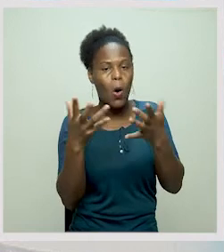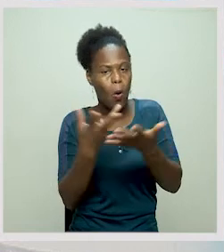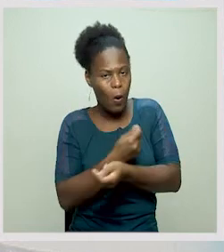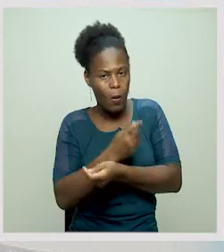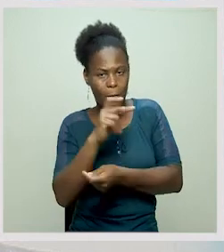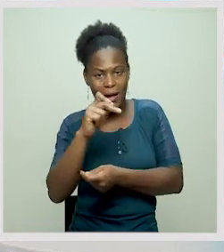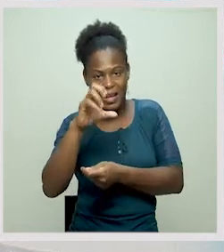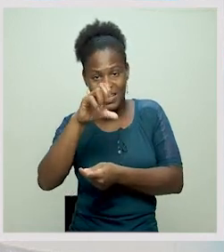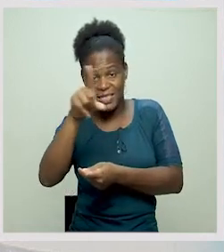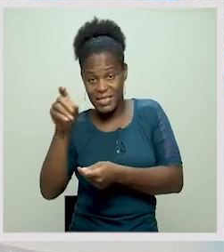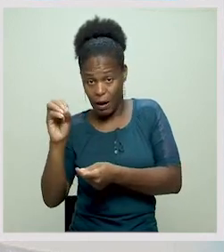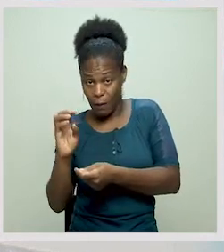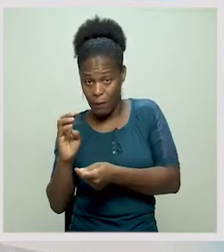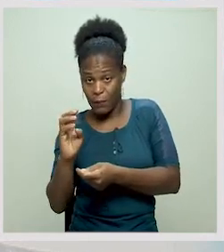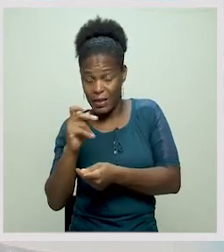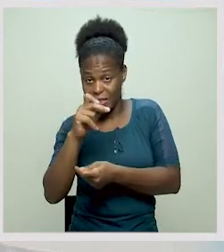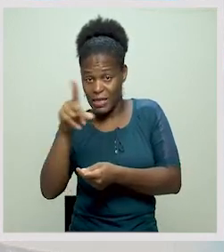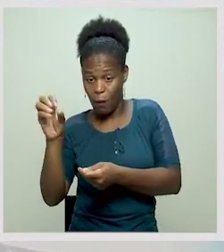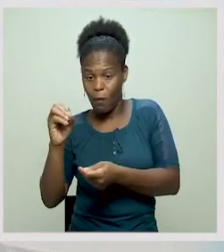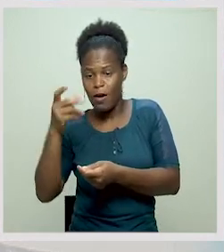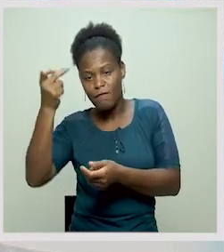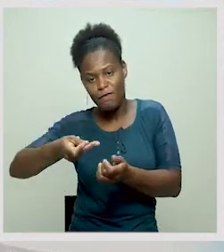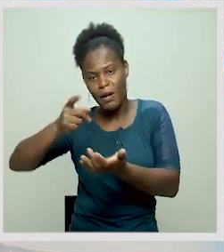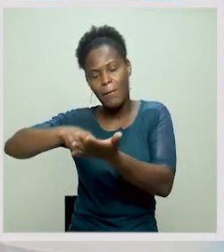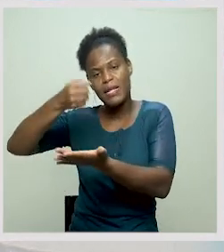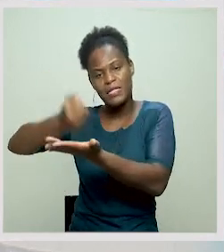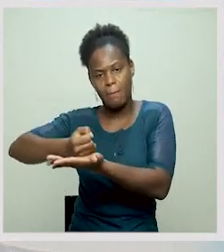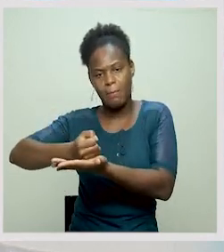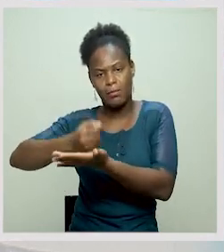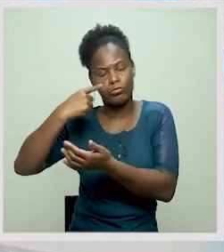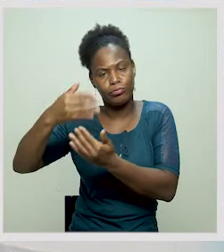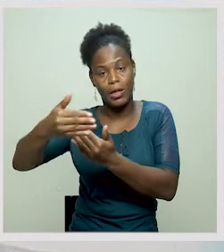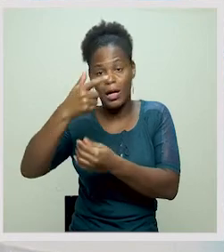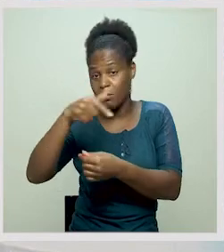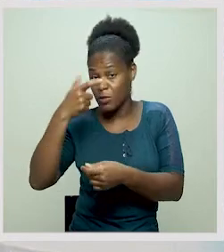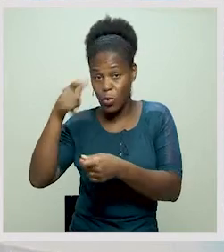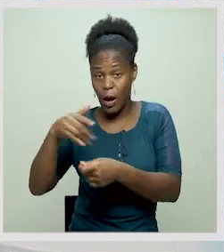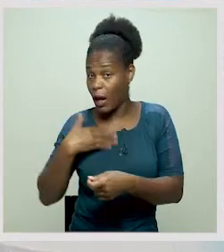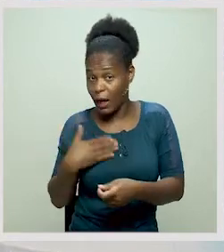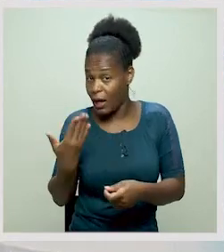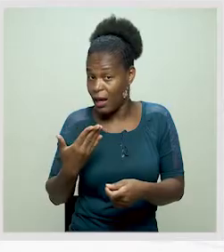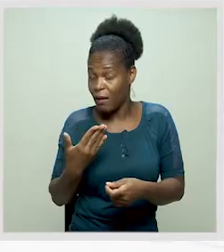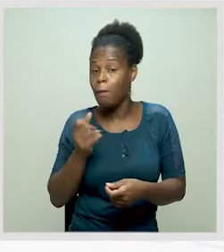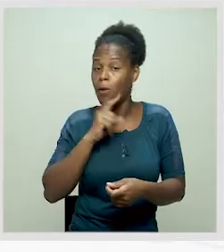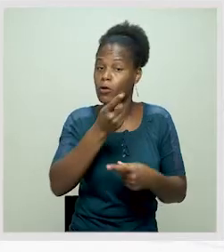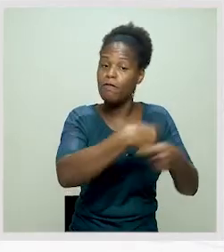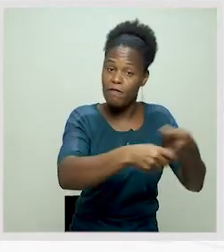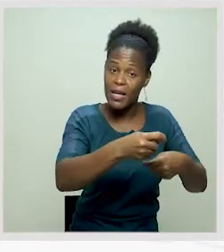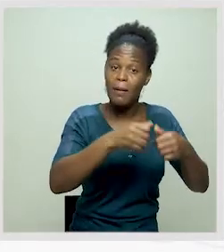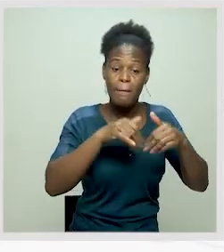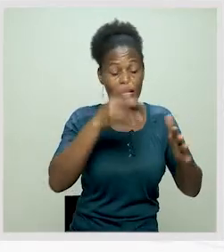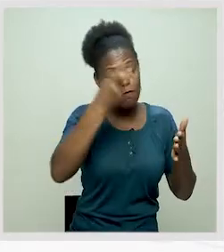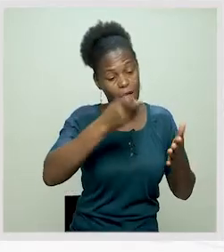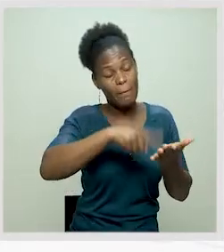ação é para sempre. Se a pessoa não quer a ação, pode vender, mas é para sempre. E